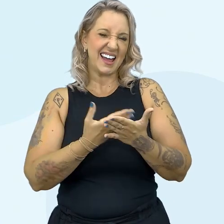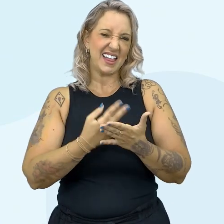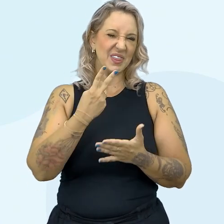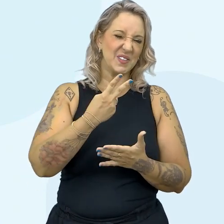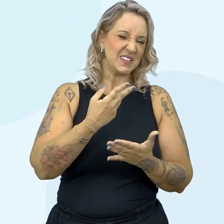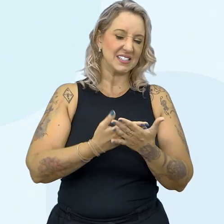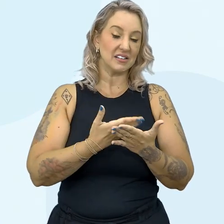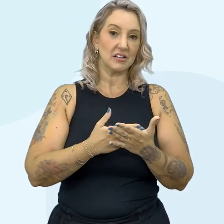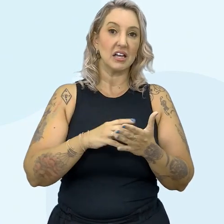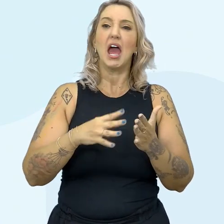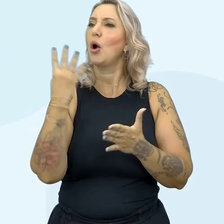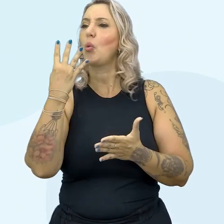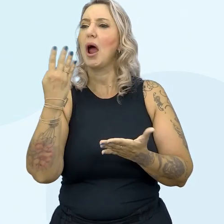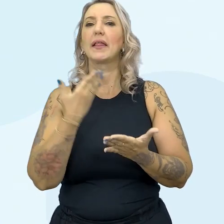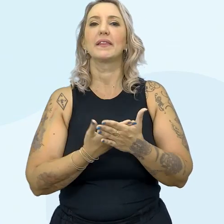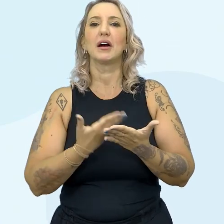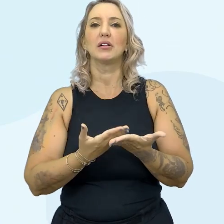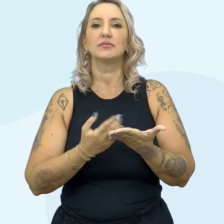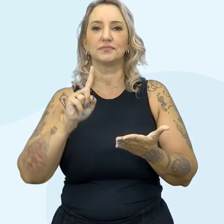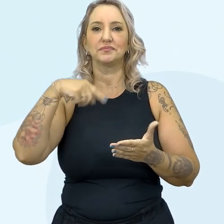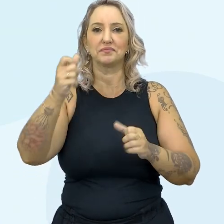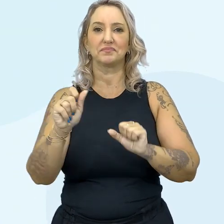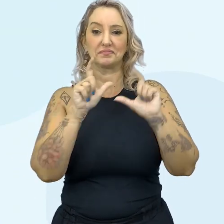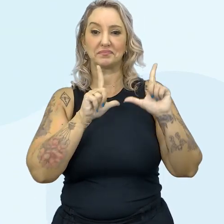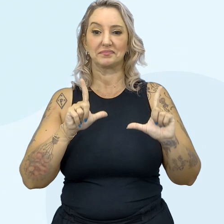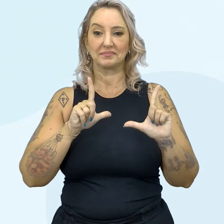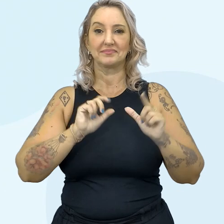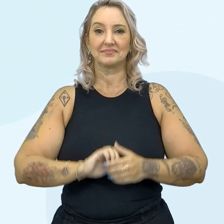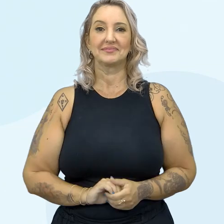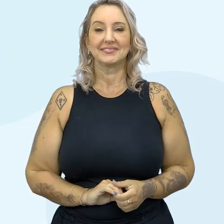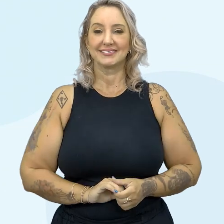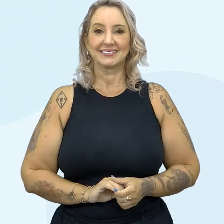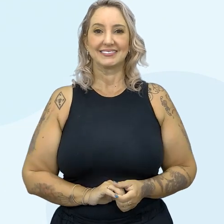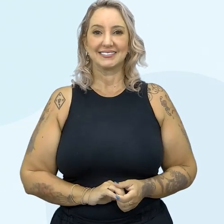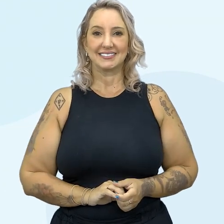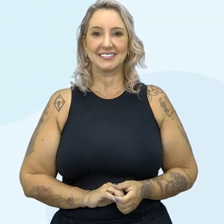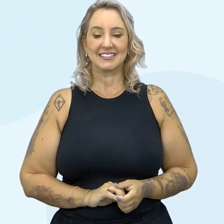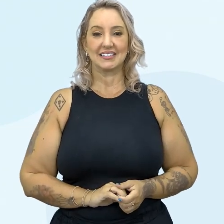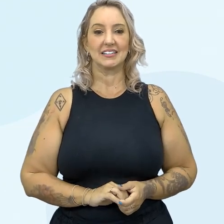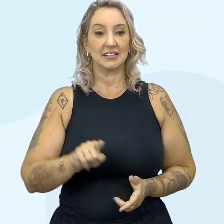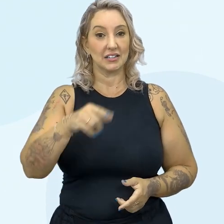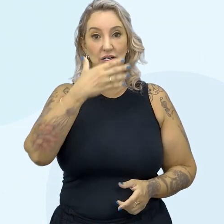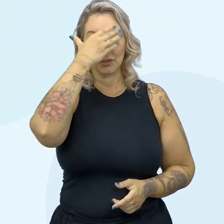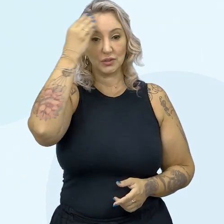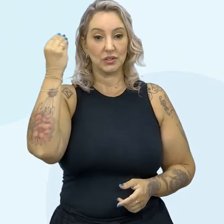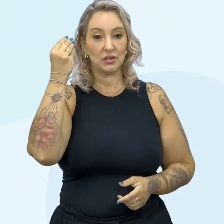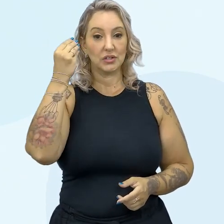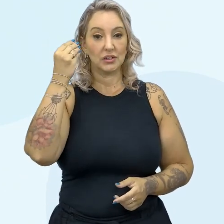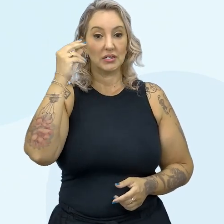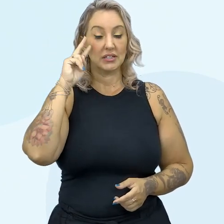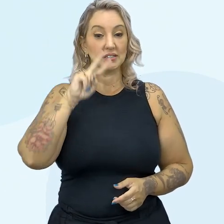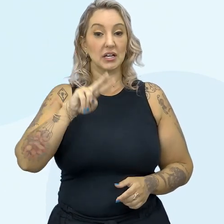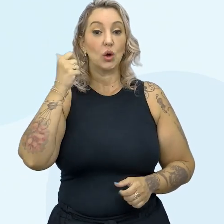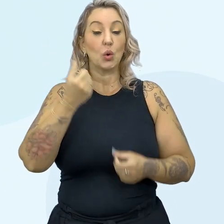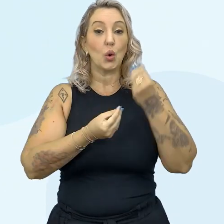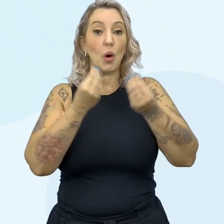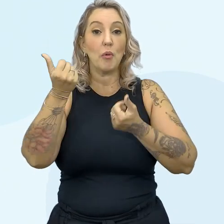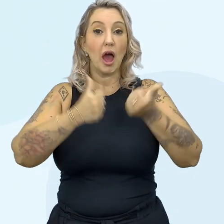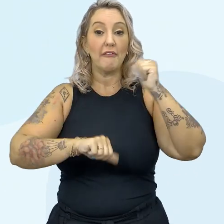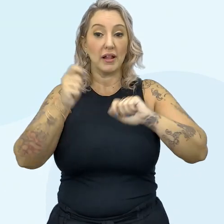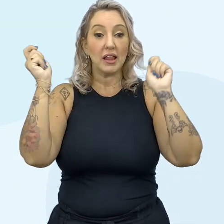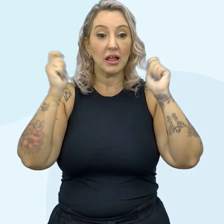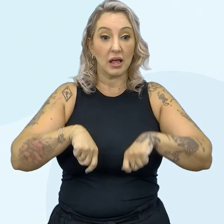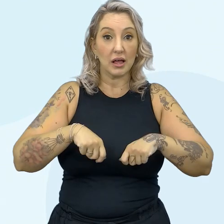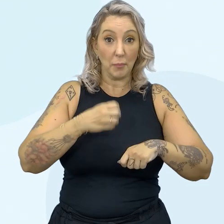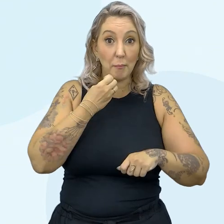a 4ª? E aí, pode passar o próximo slide? Que a gente põe aqui para vocês não se esquecerem de prever como avaliar se as